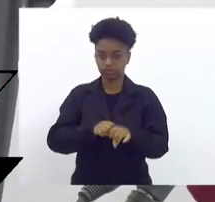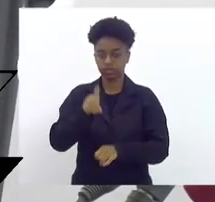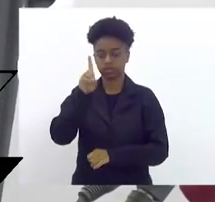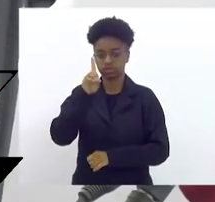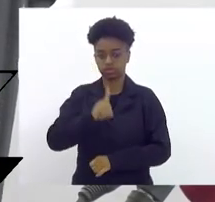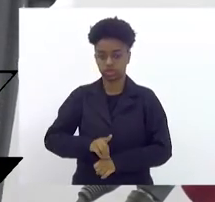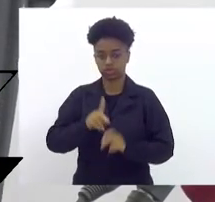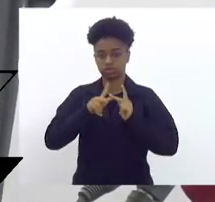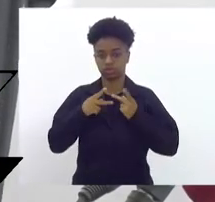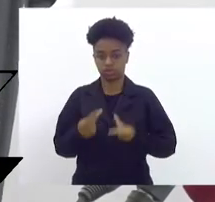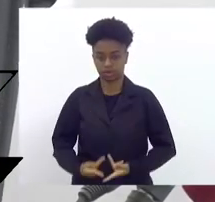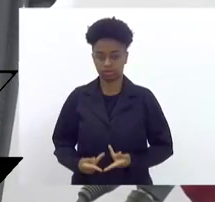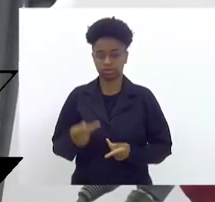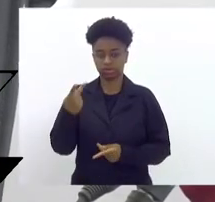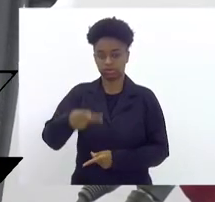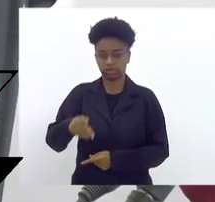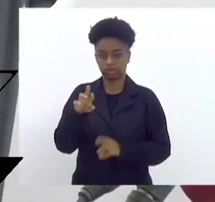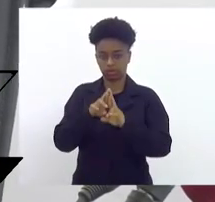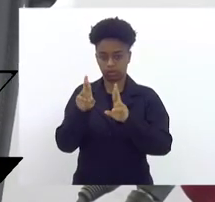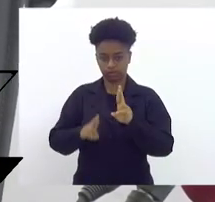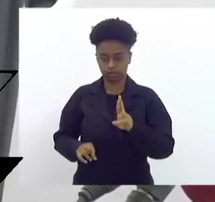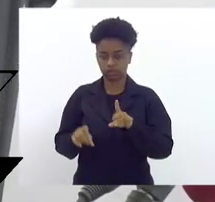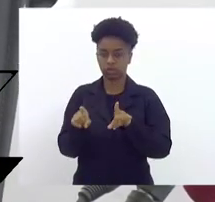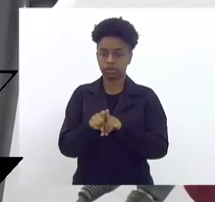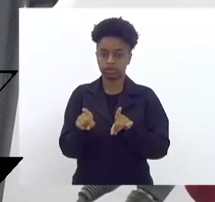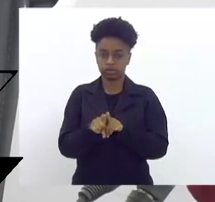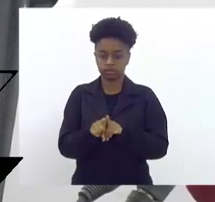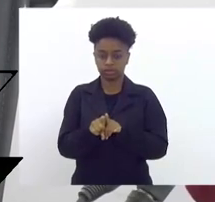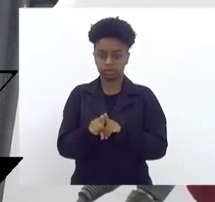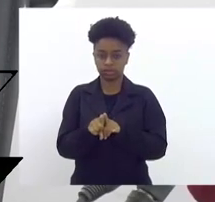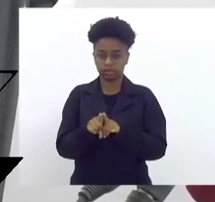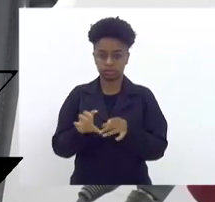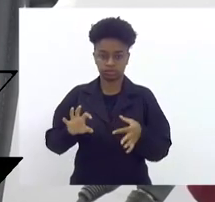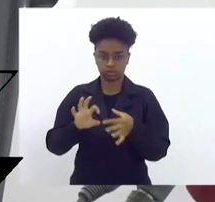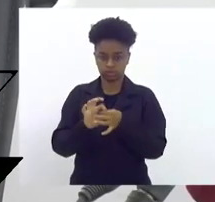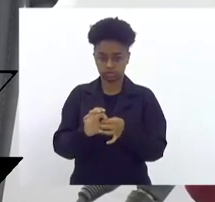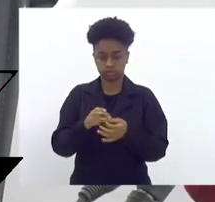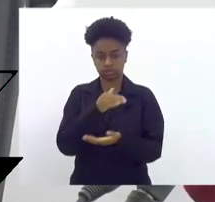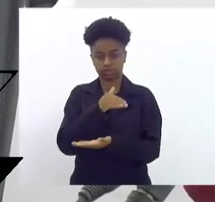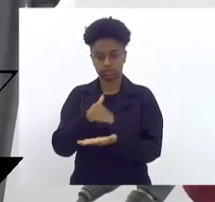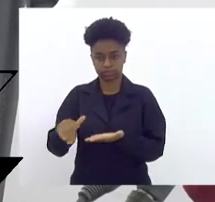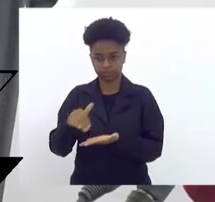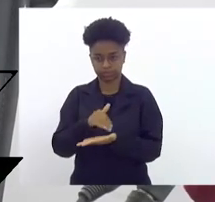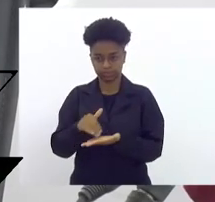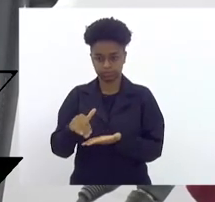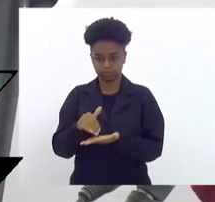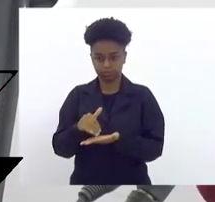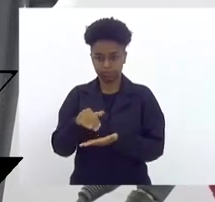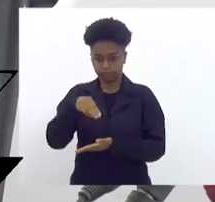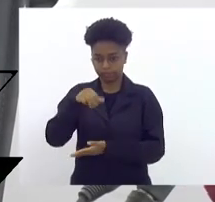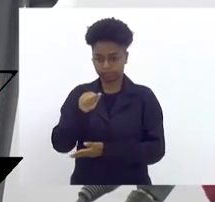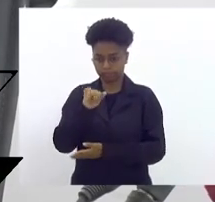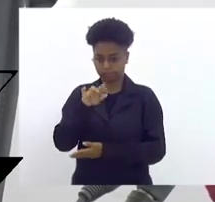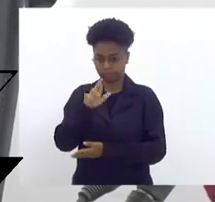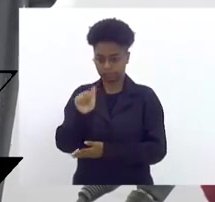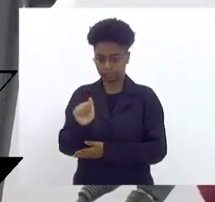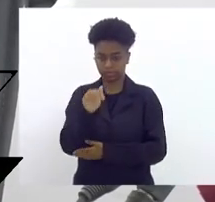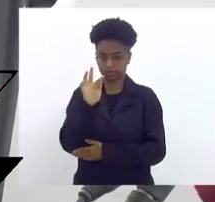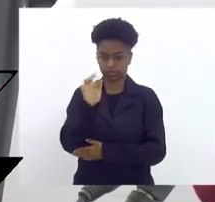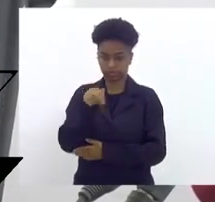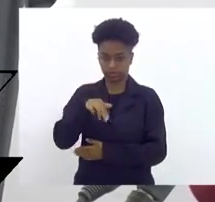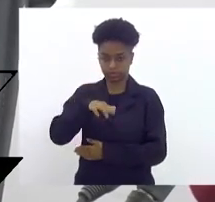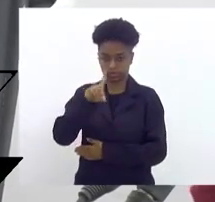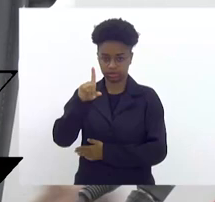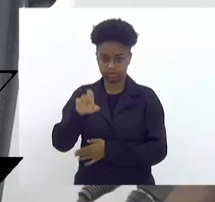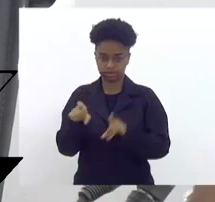pela UFRJ é sócia do escritório maioria Maíra Fernandes advocacia onde exerce